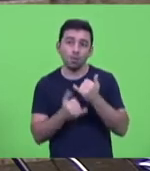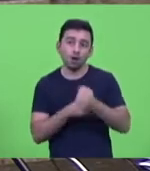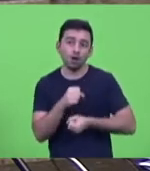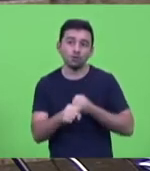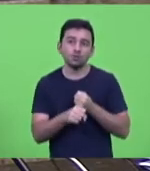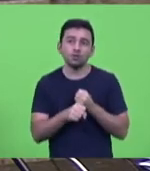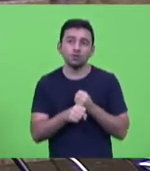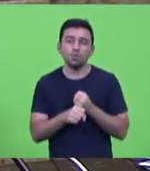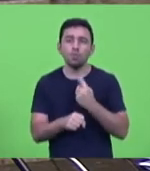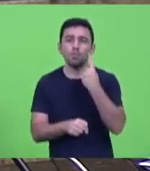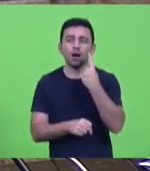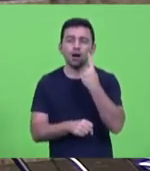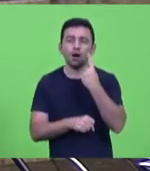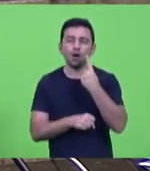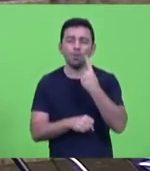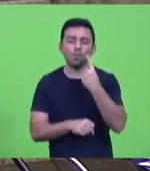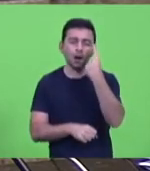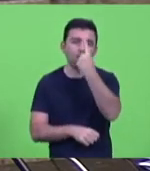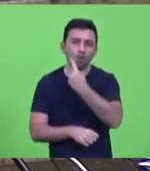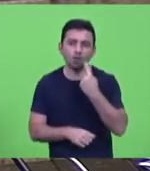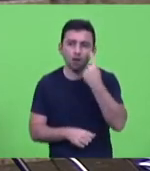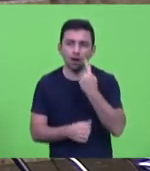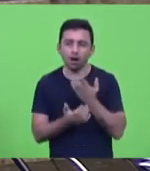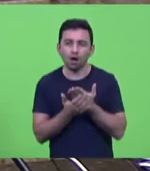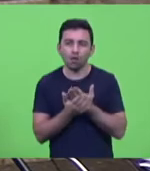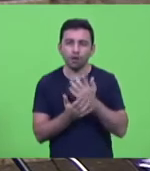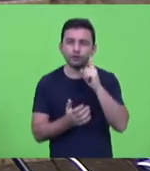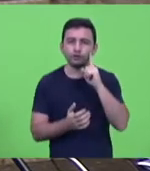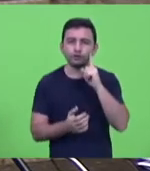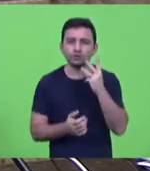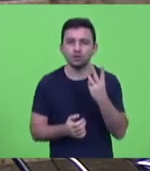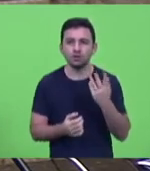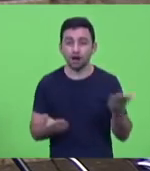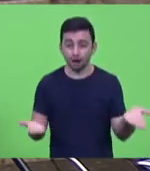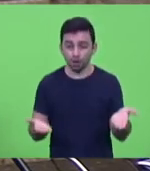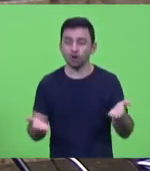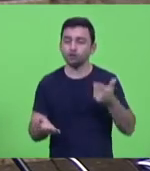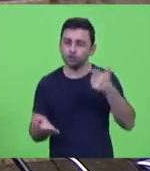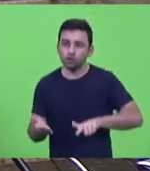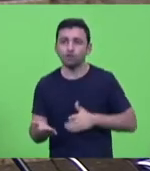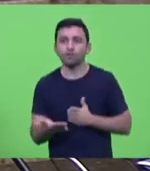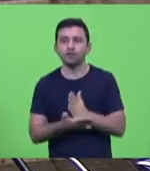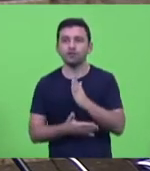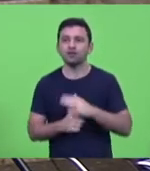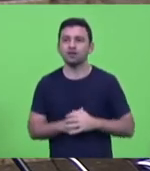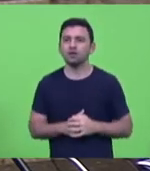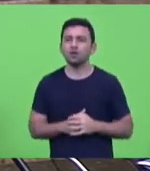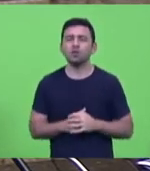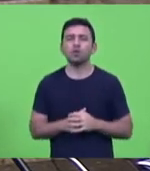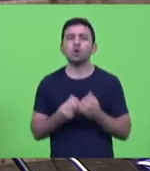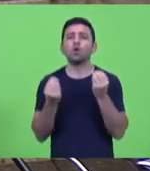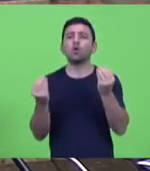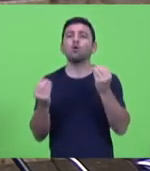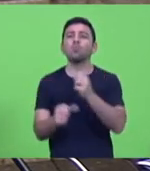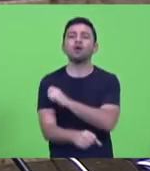aula a cada 3 dias. Esse ano vão ser aprovados de novo, e o que vai ser desses